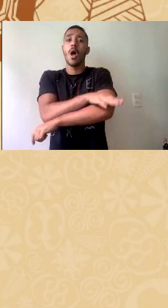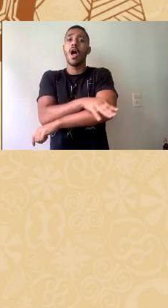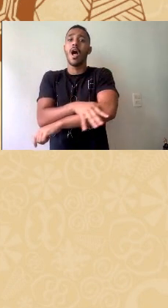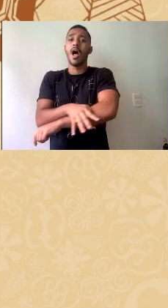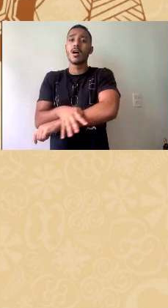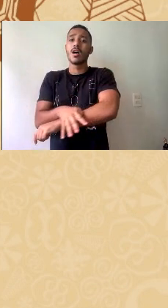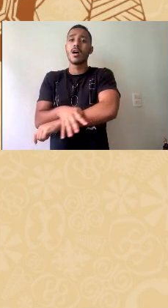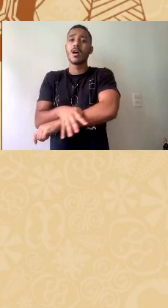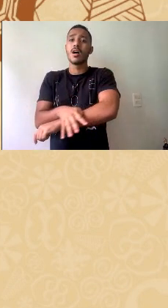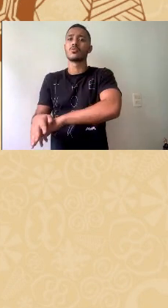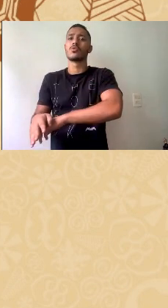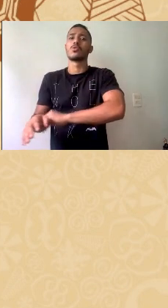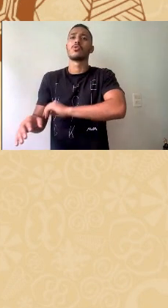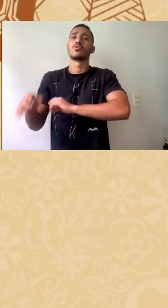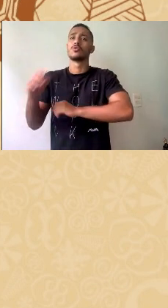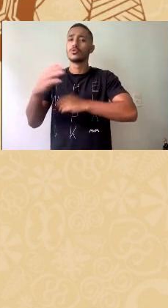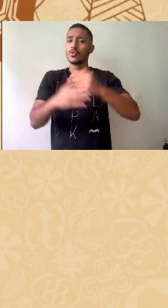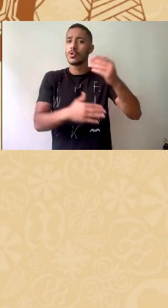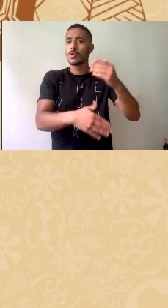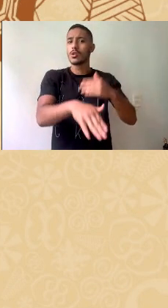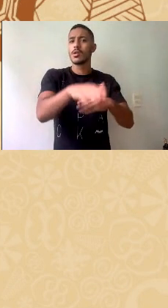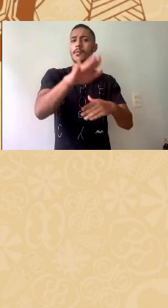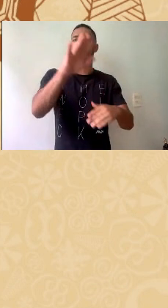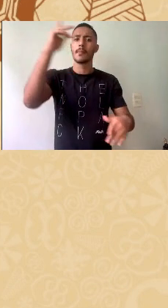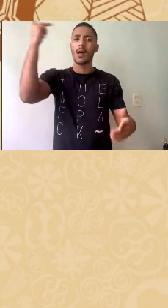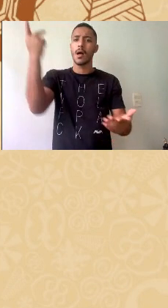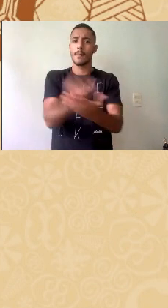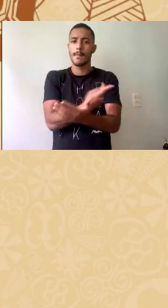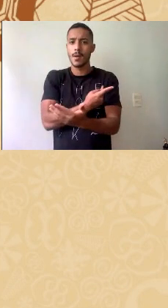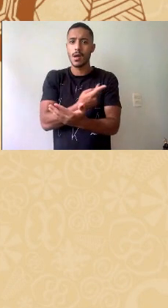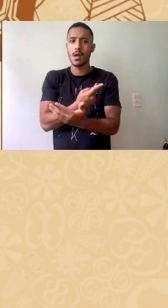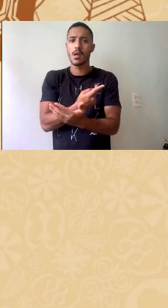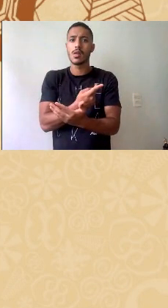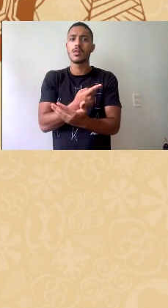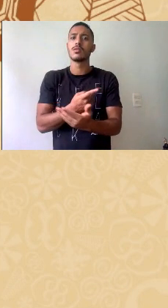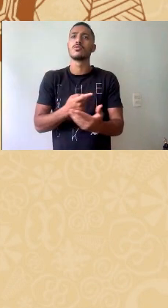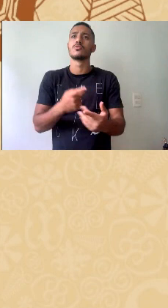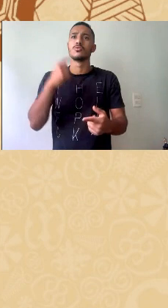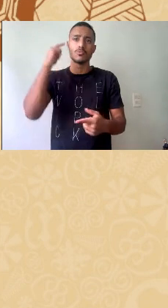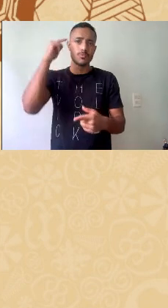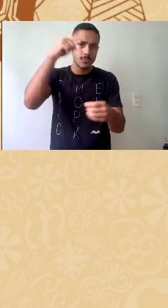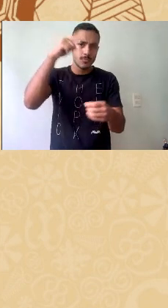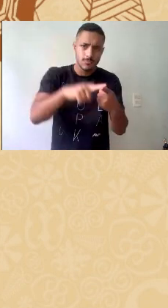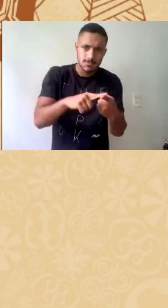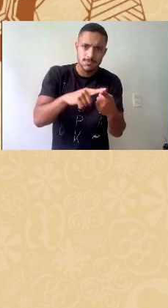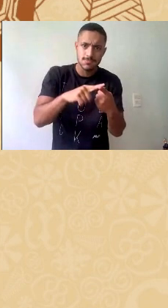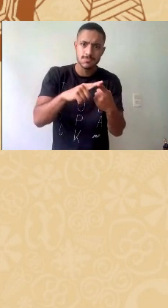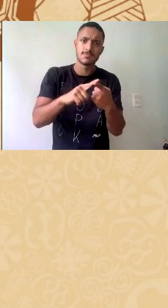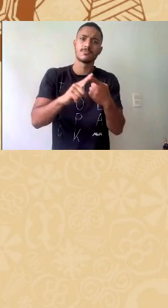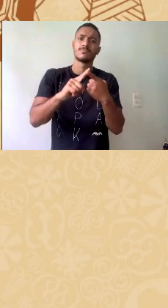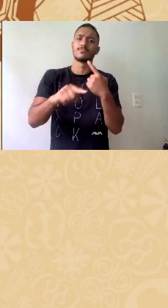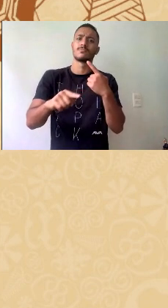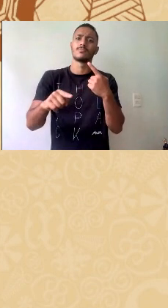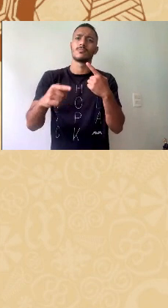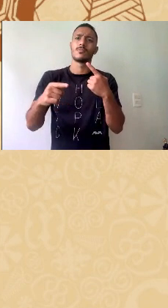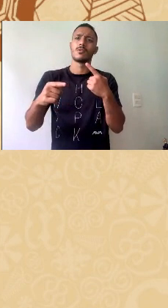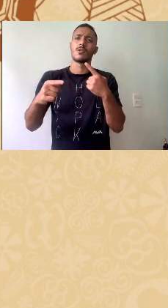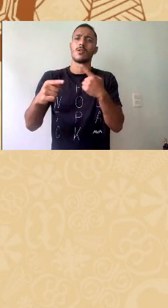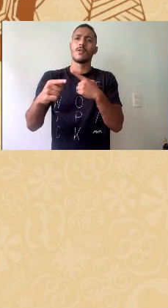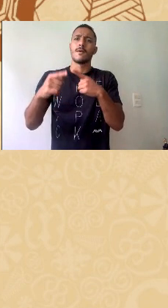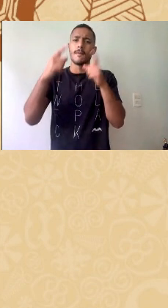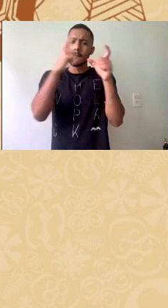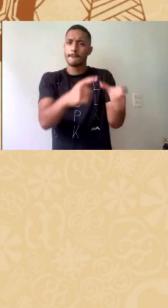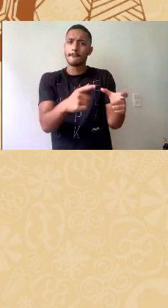irá efetivar-se nos planos objetivos e subjetivos, no intenso e arenoso campo das relações e